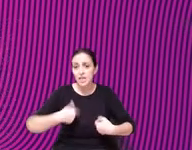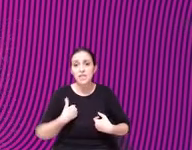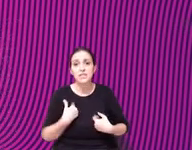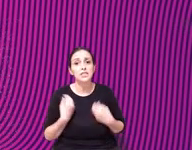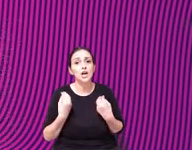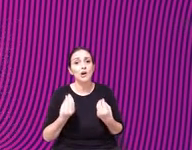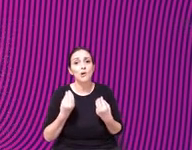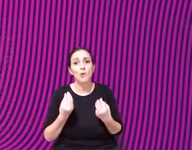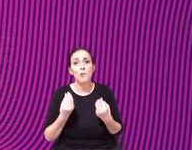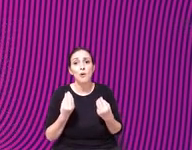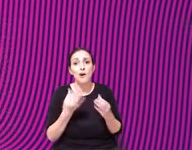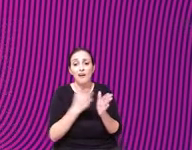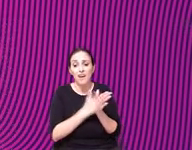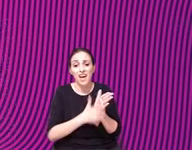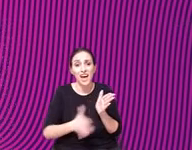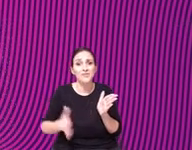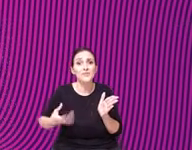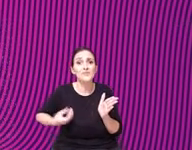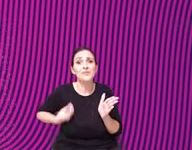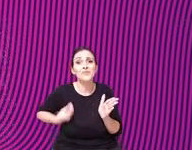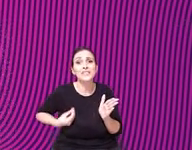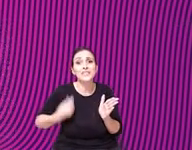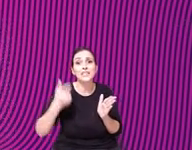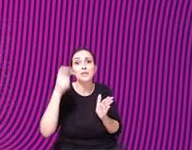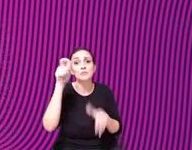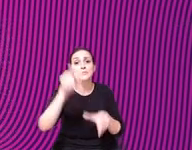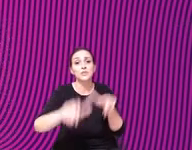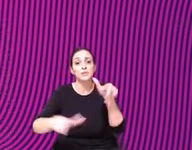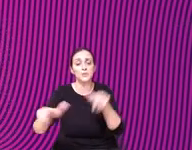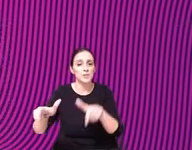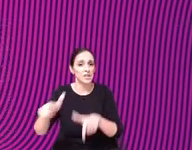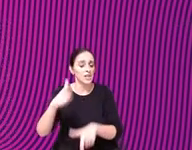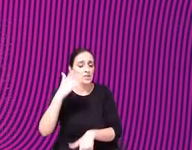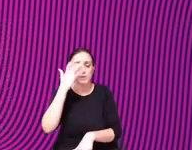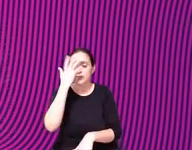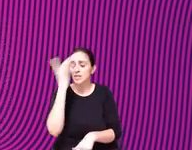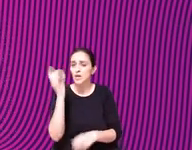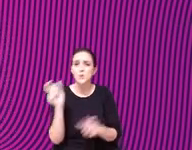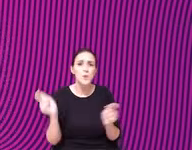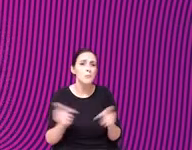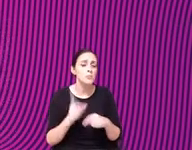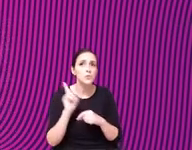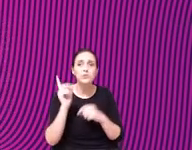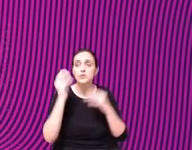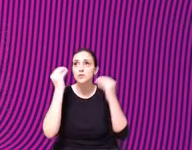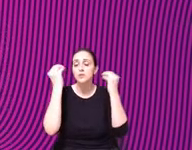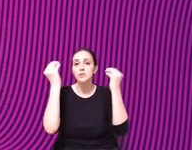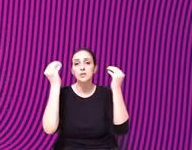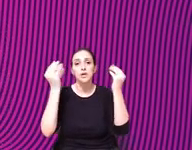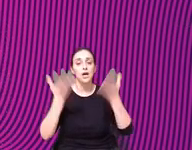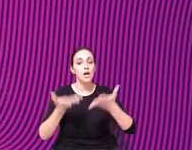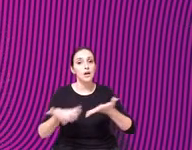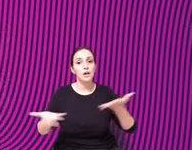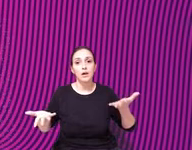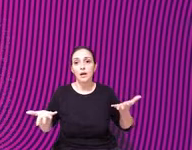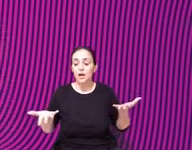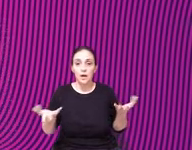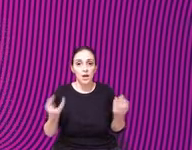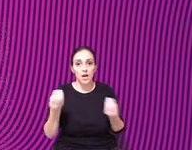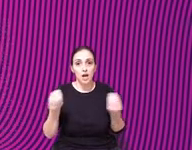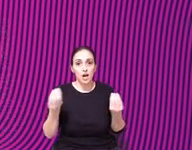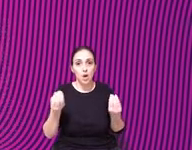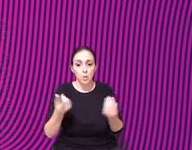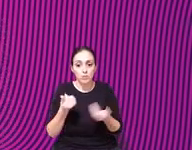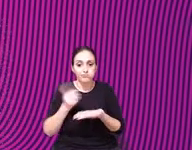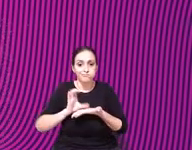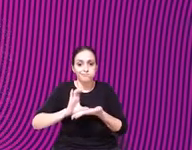linha da vida da pessoa. E não é possível que não seja, por exemplo, a